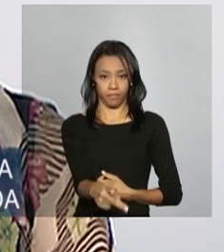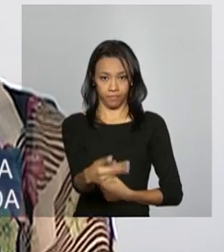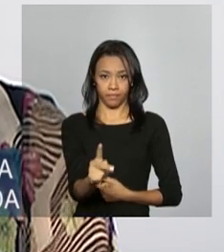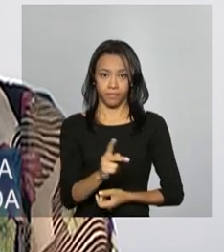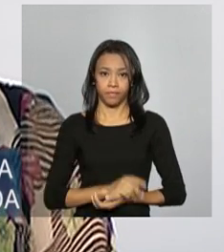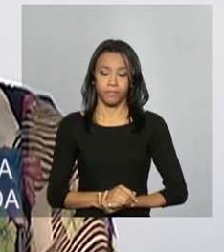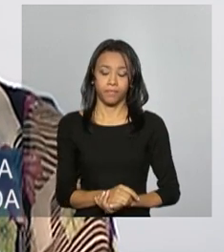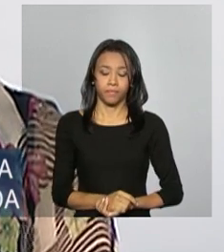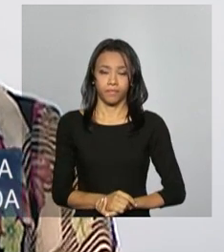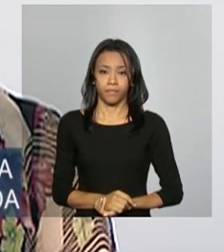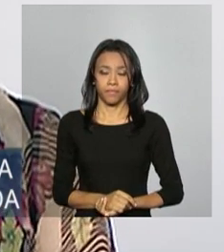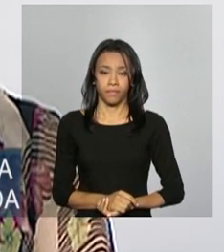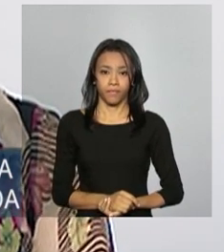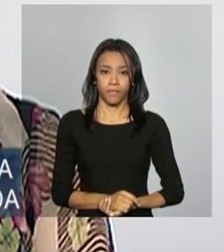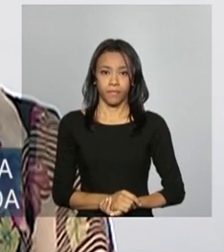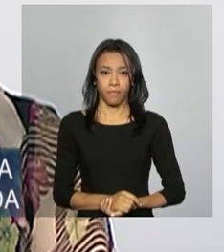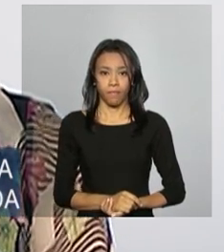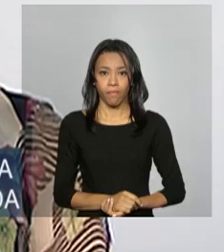E